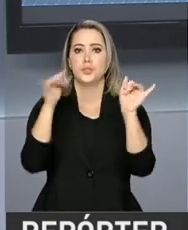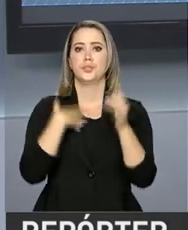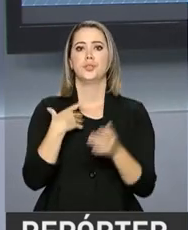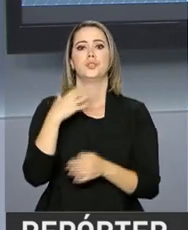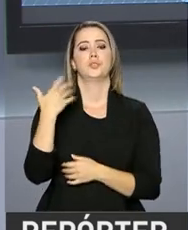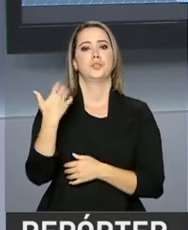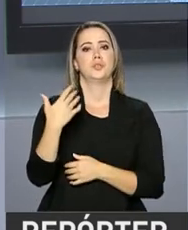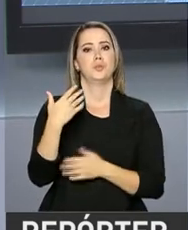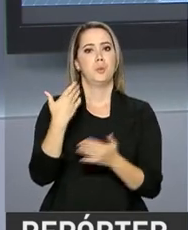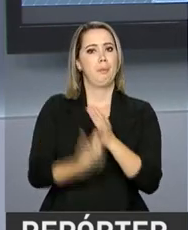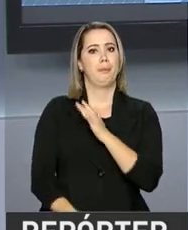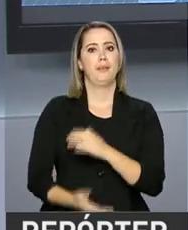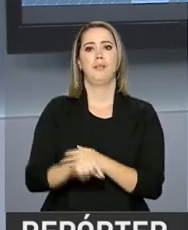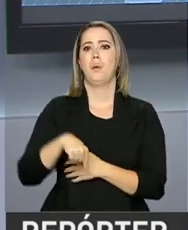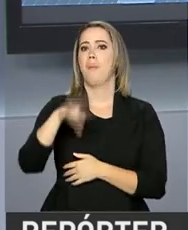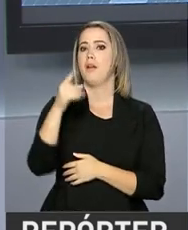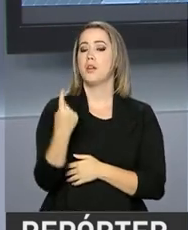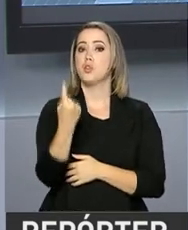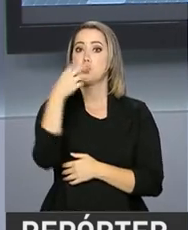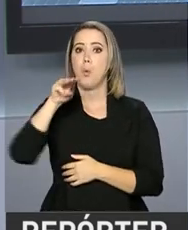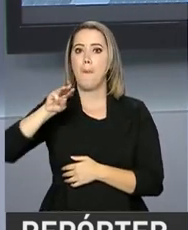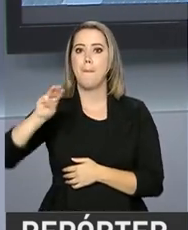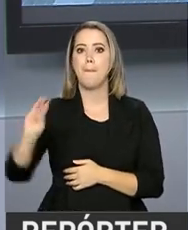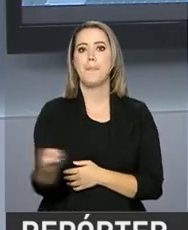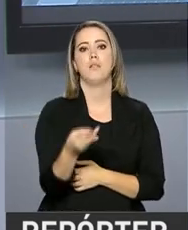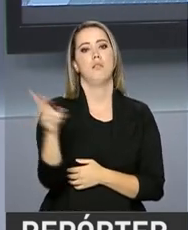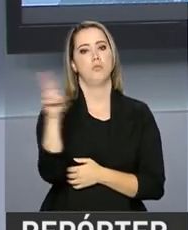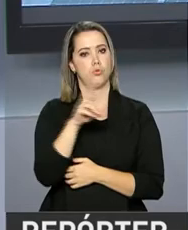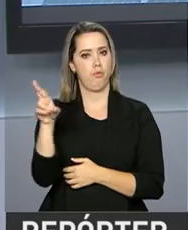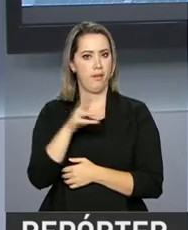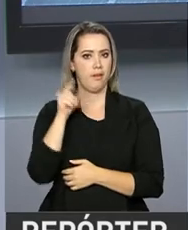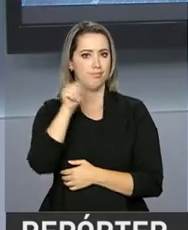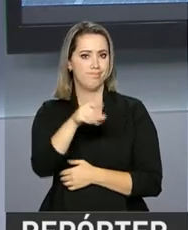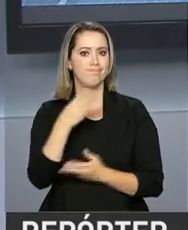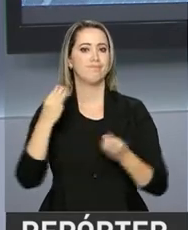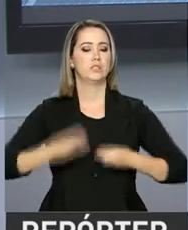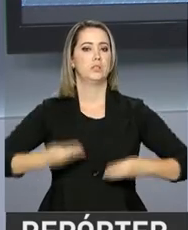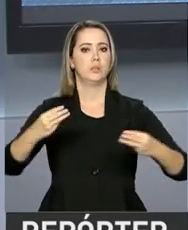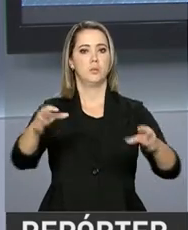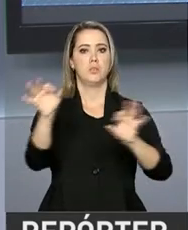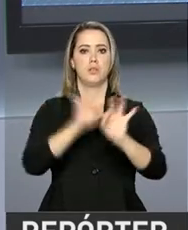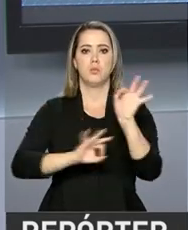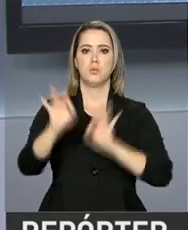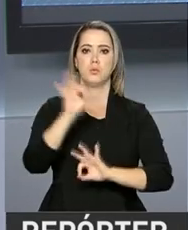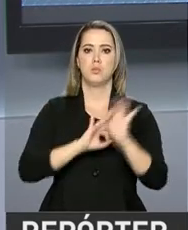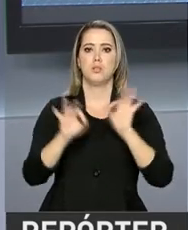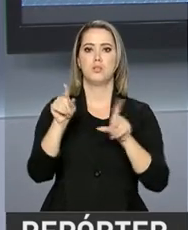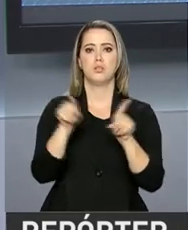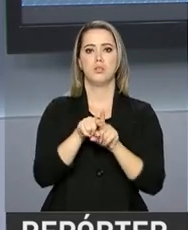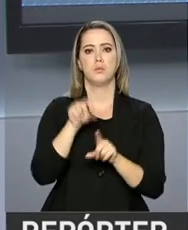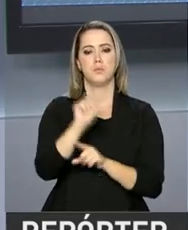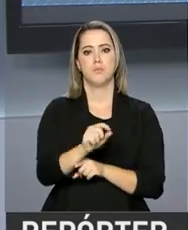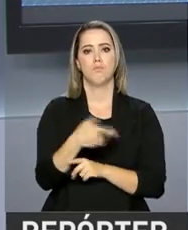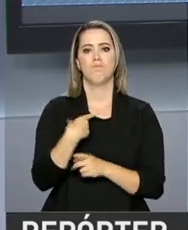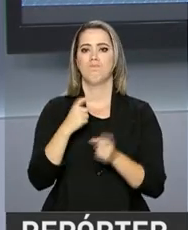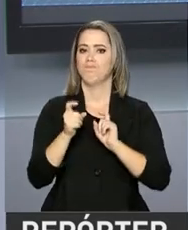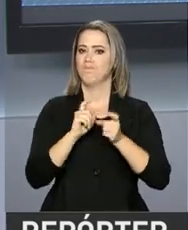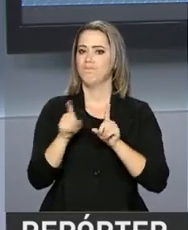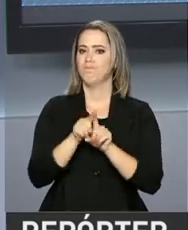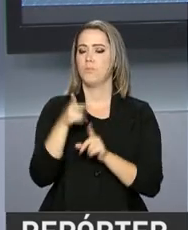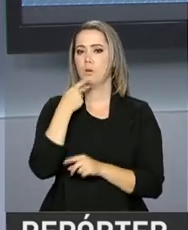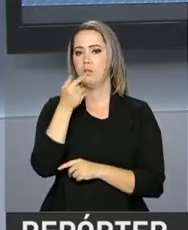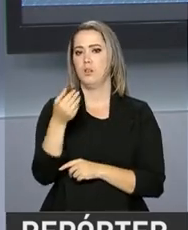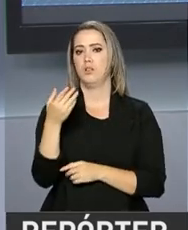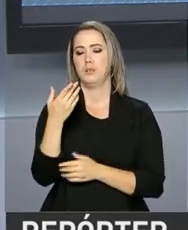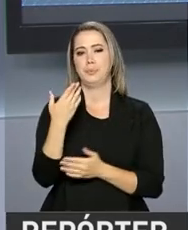foi de cerca de um milhão cento e cinco reais já o ministério do planejamento desenvolvimento e gestão estima um prejuízo de